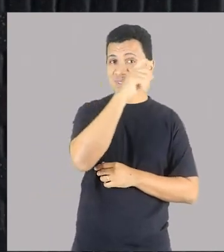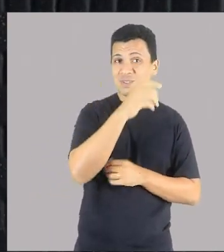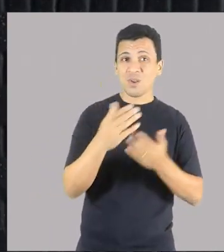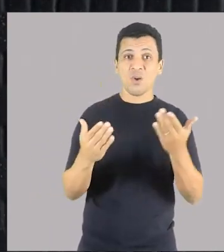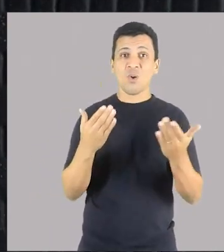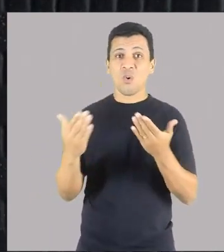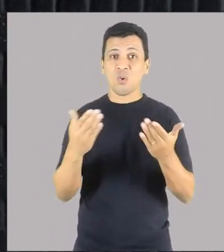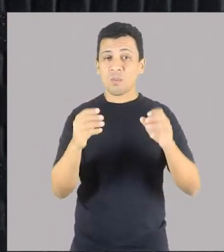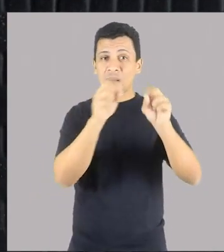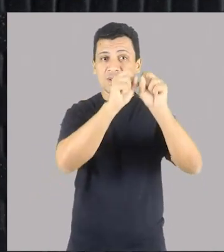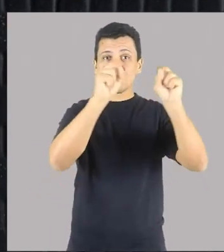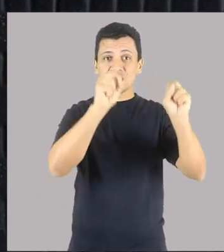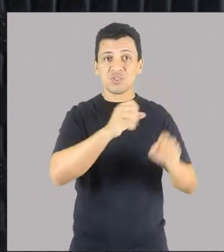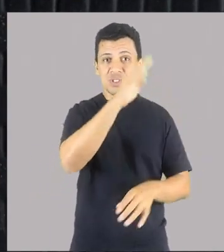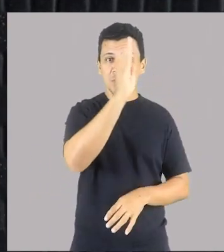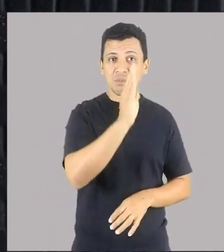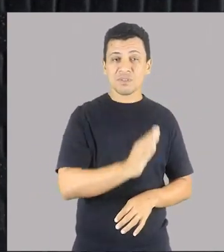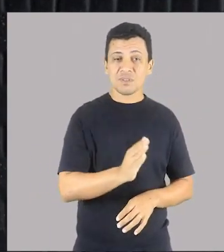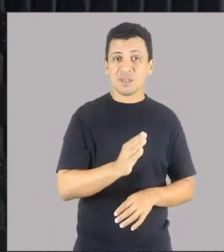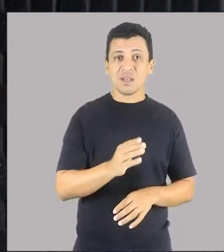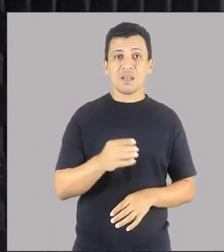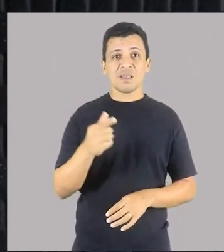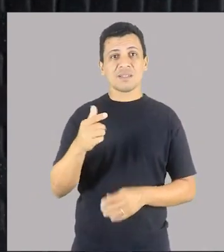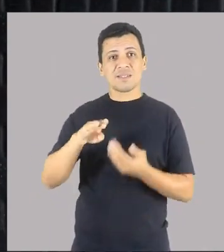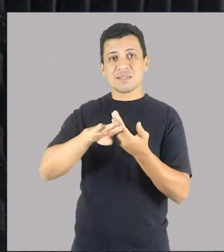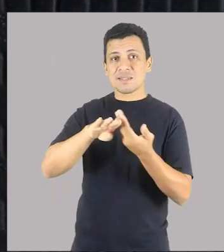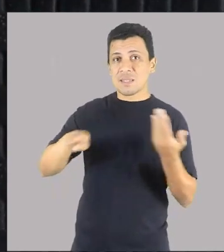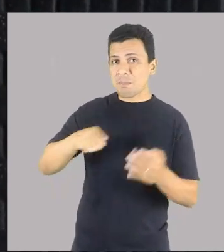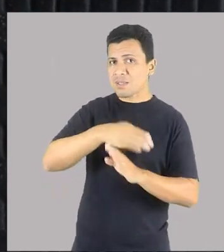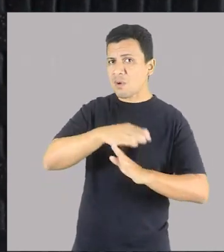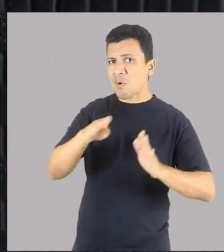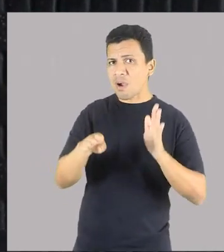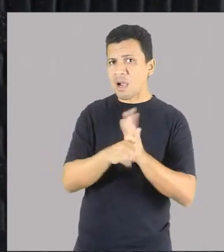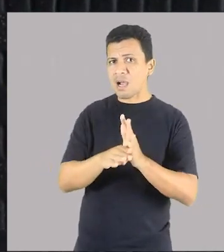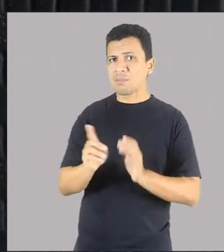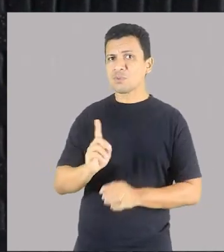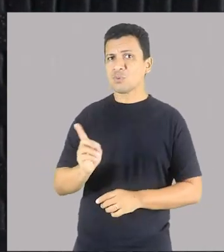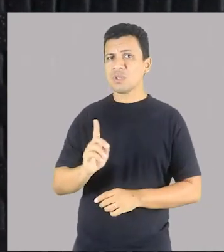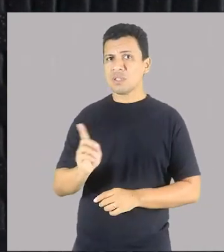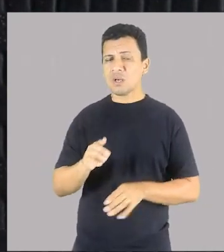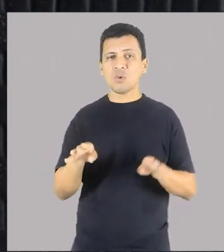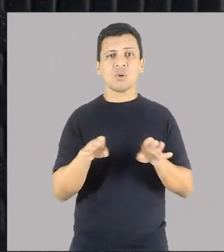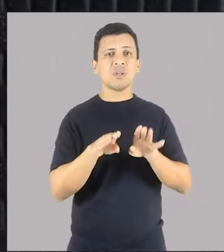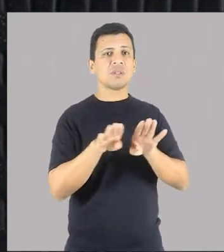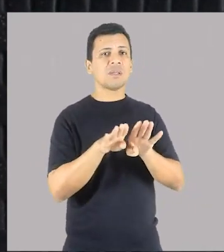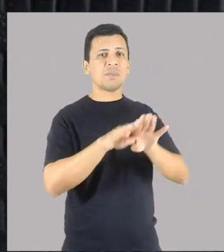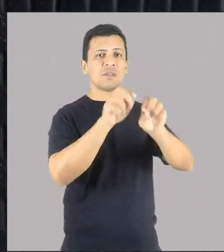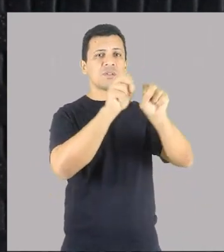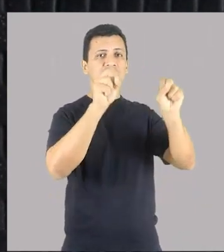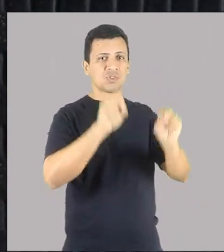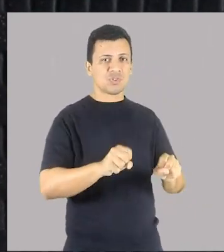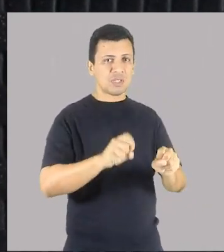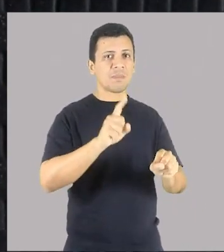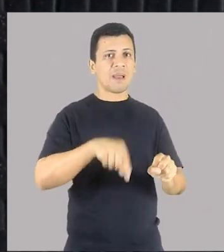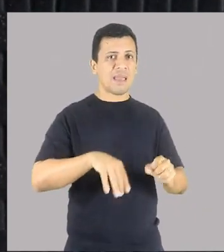brasileiro, em que a separação não é absoluta, e o sistema francês, em que a separação é ampla, é absoluta. Portanto, aqui,